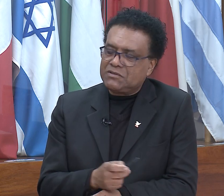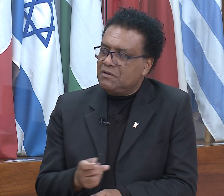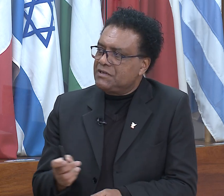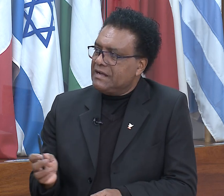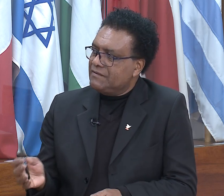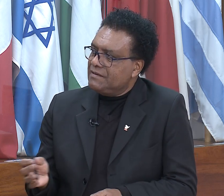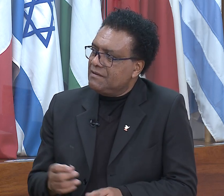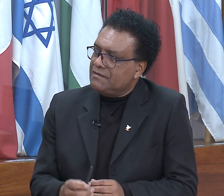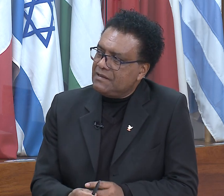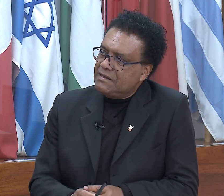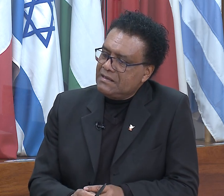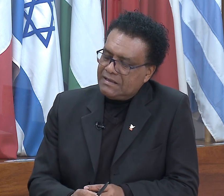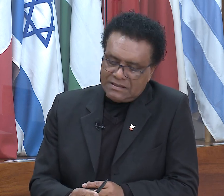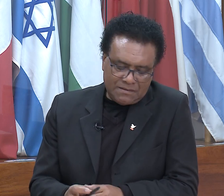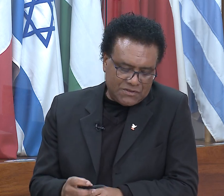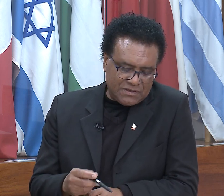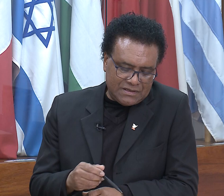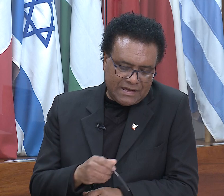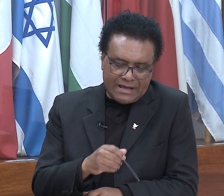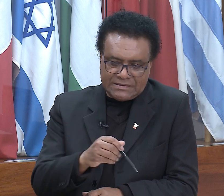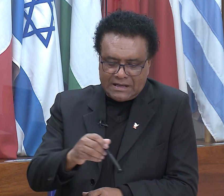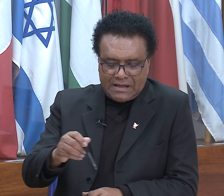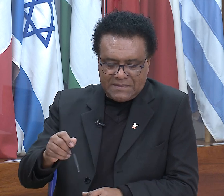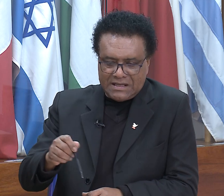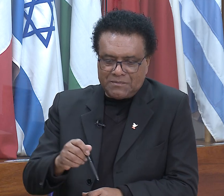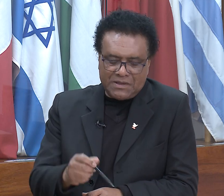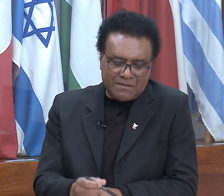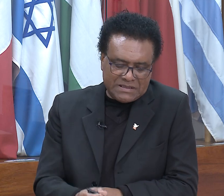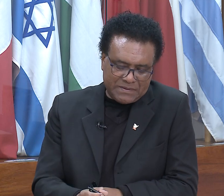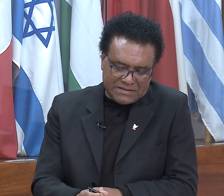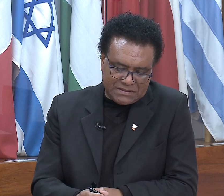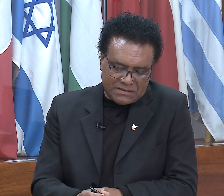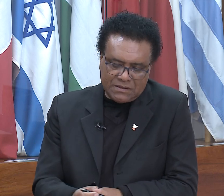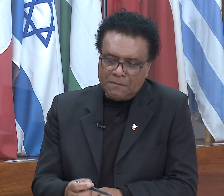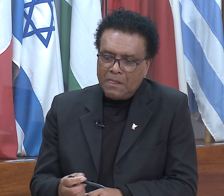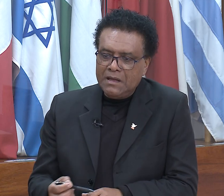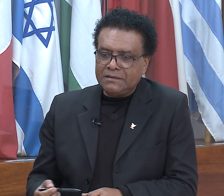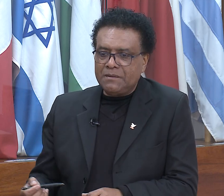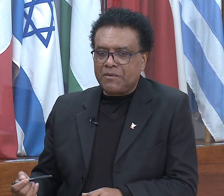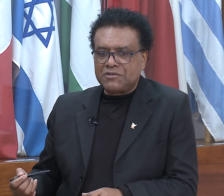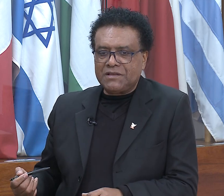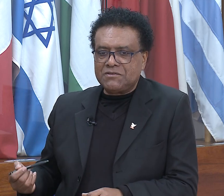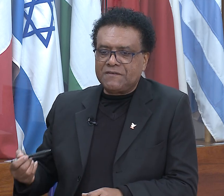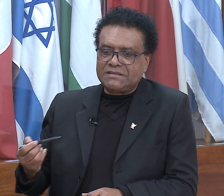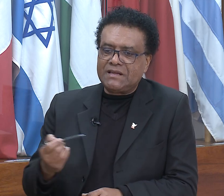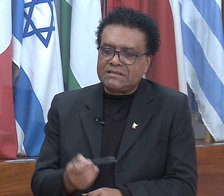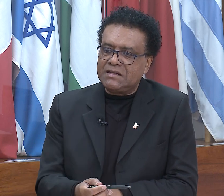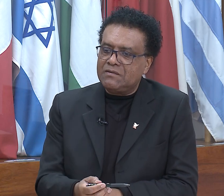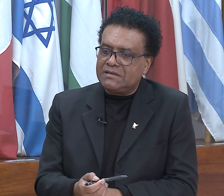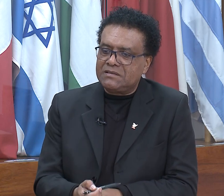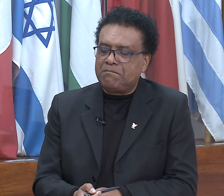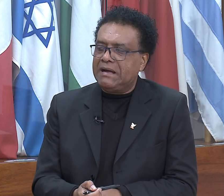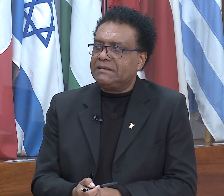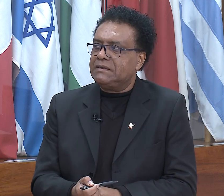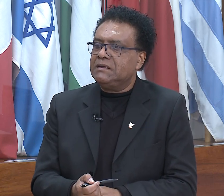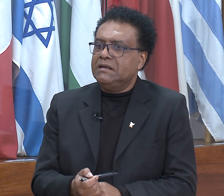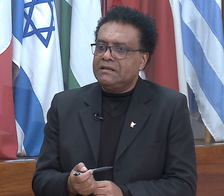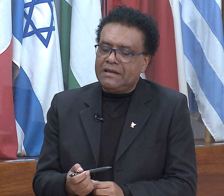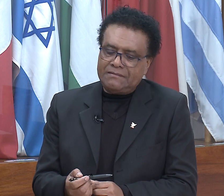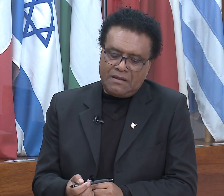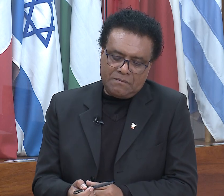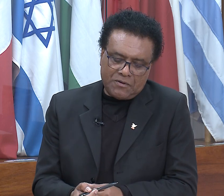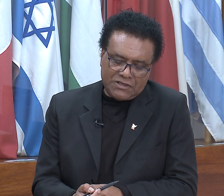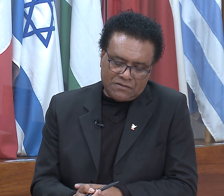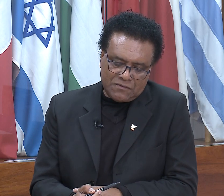pessoal de casa vai entender exatamente o que que é essa caminhada por quem mais precisa Então tem projeto de vacinação antecipada